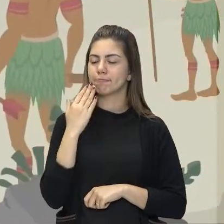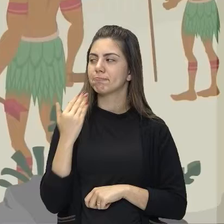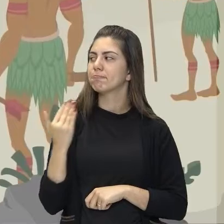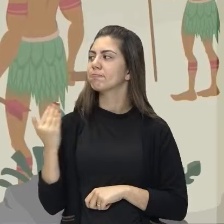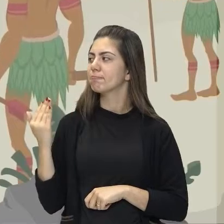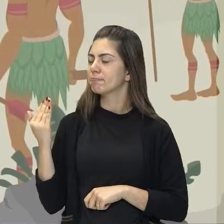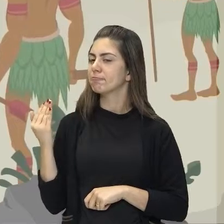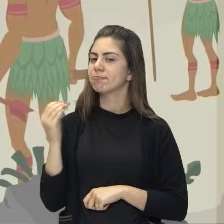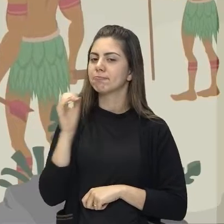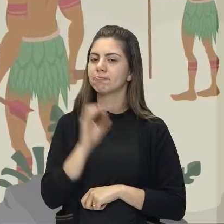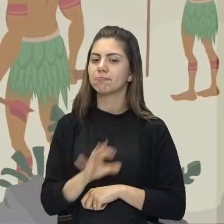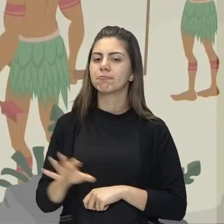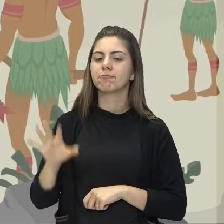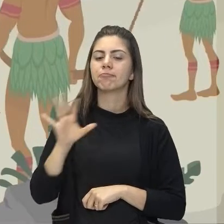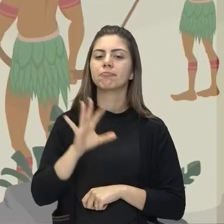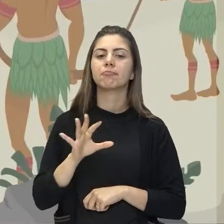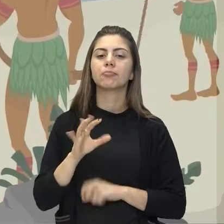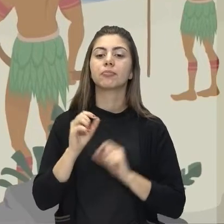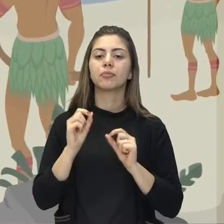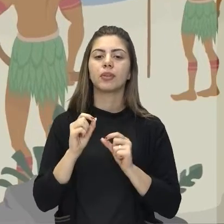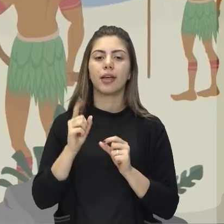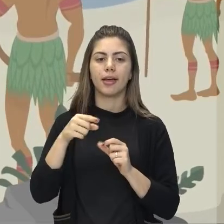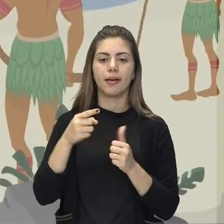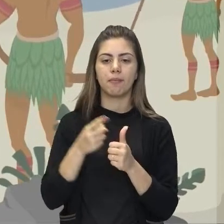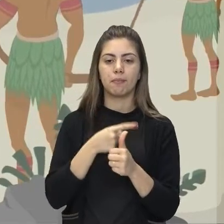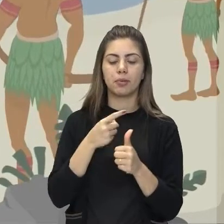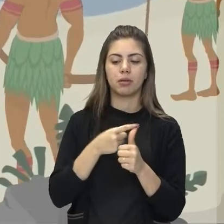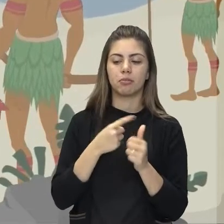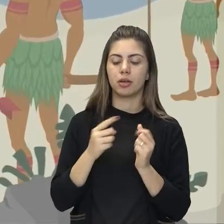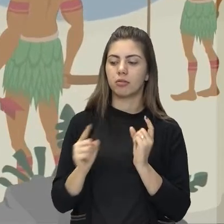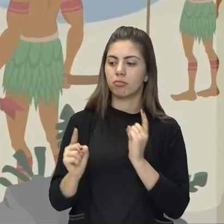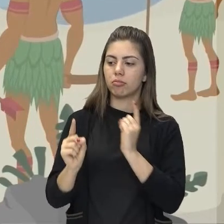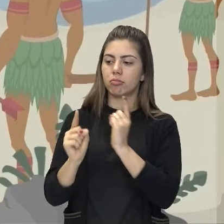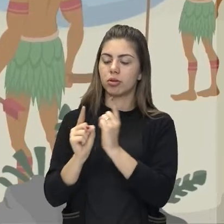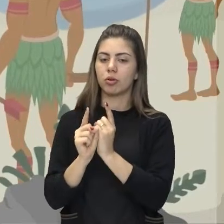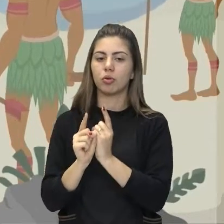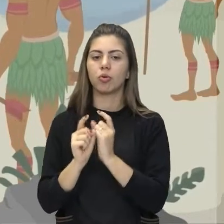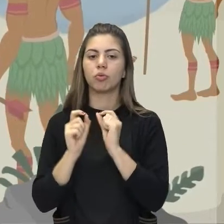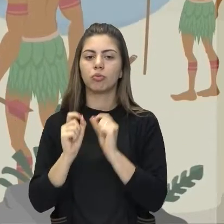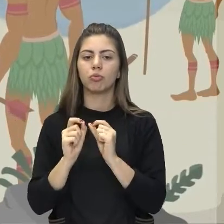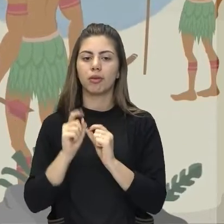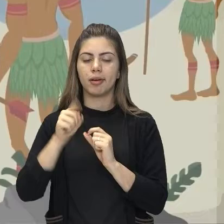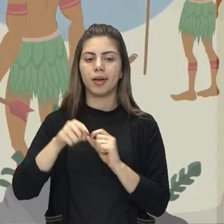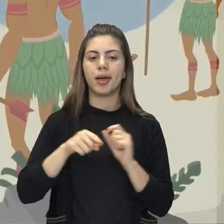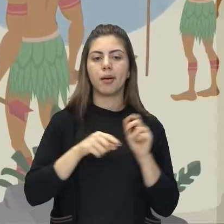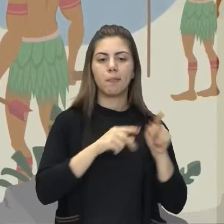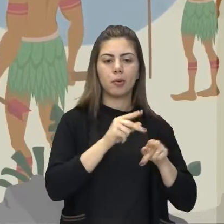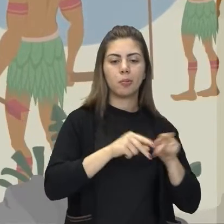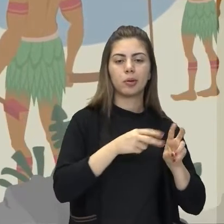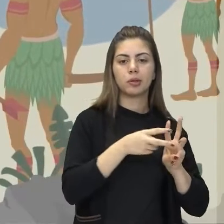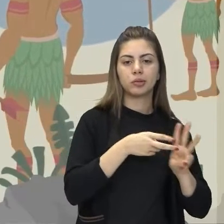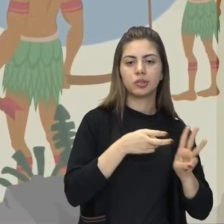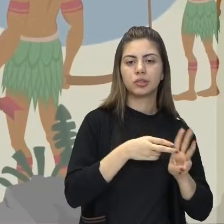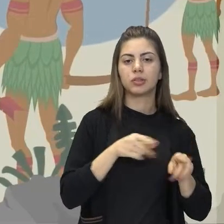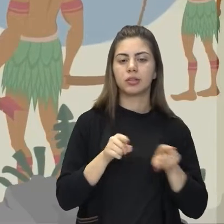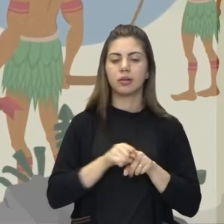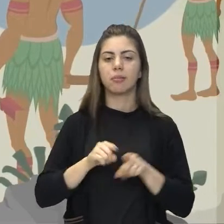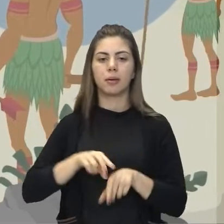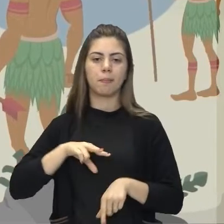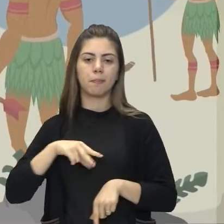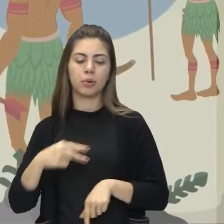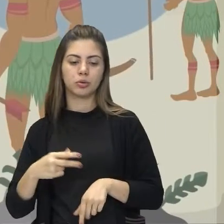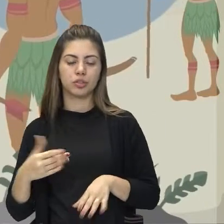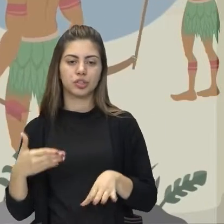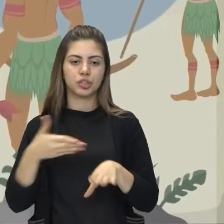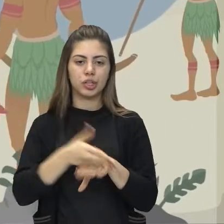maravilhoso, está mostrando para gente esse primeiro encontro entre os povos indígenas e os europeus, os portugueses que chegaram aqui